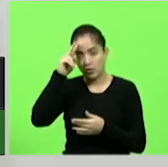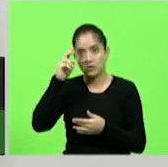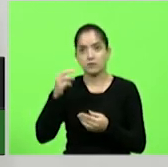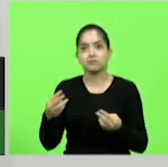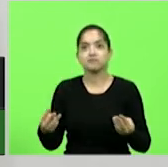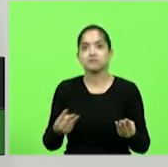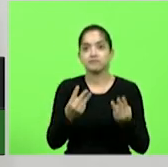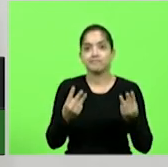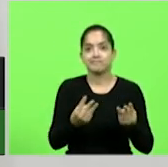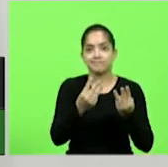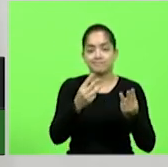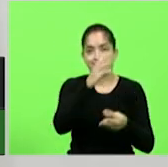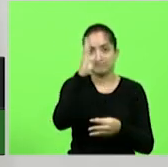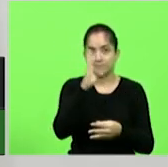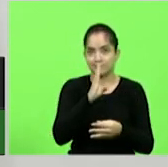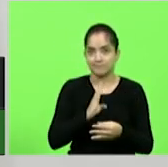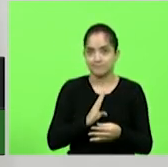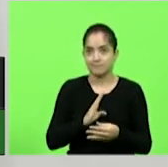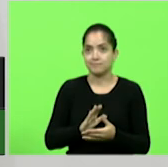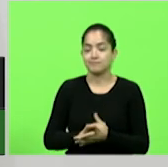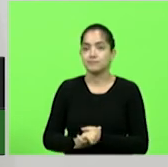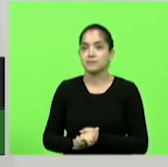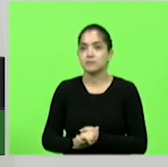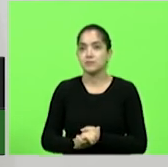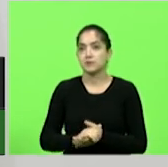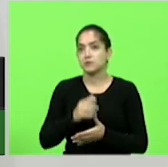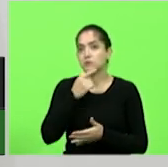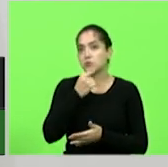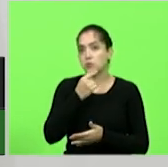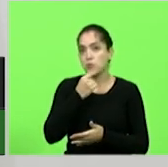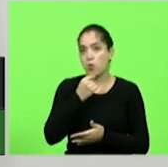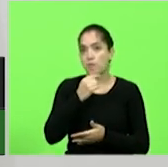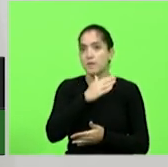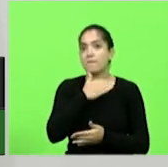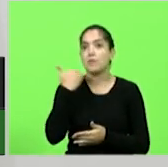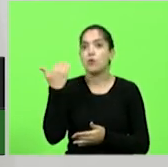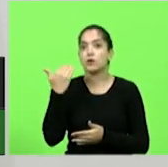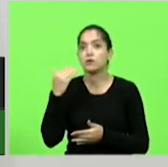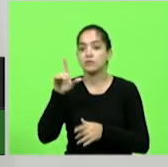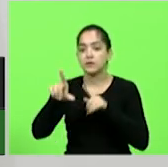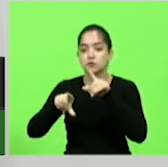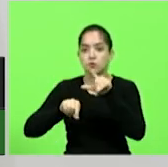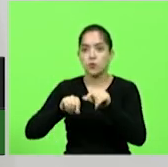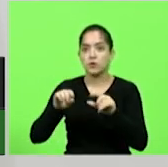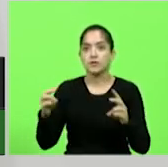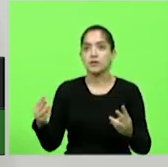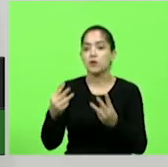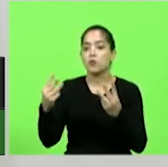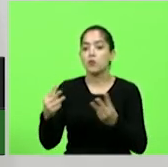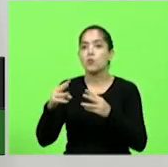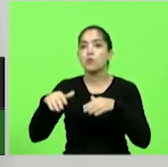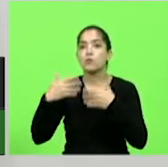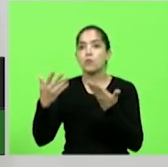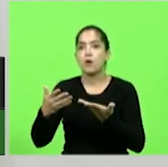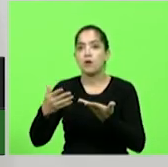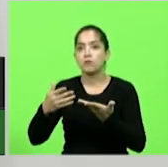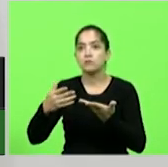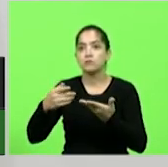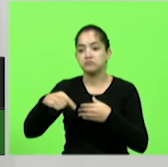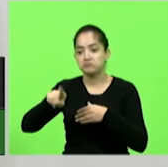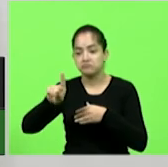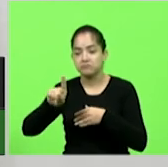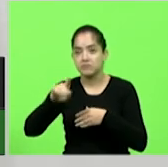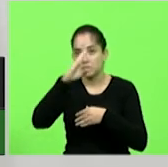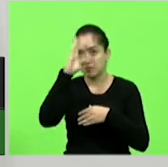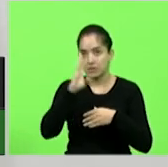alemão. Diz que o cara morria e escolhia qual era o inferno que queria. O brasileiro morreu, foi